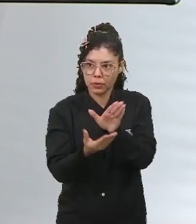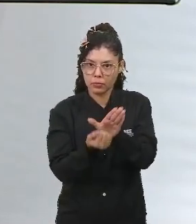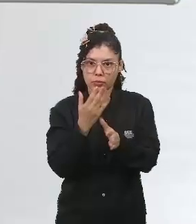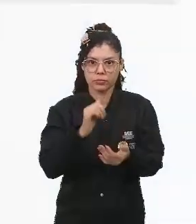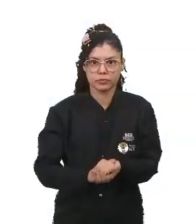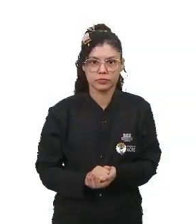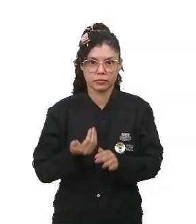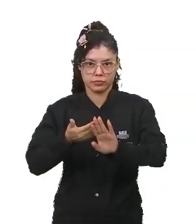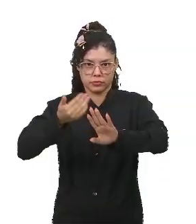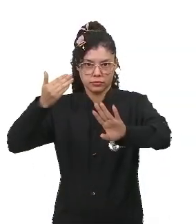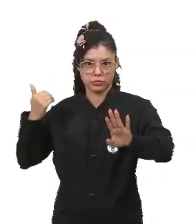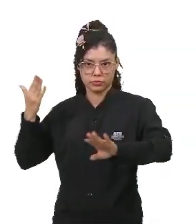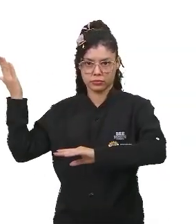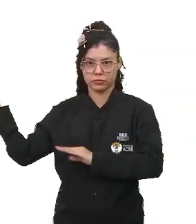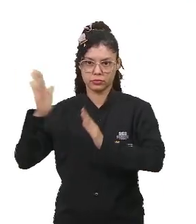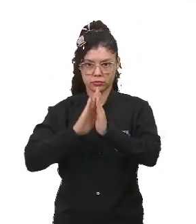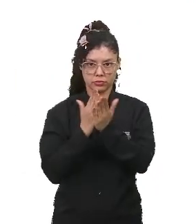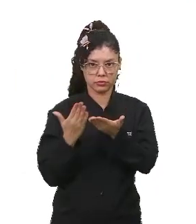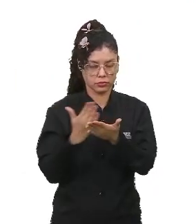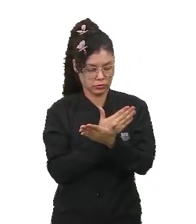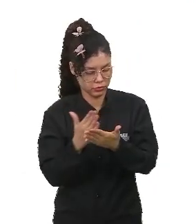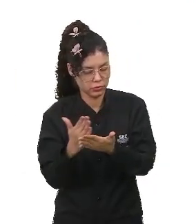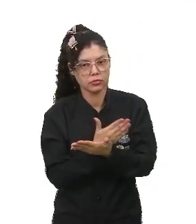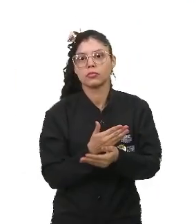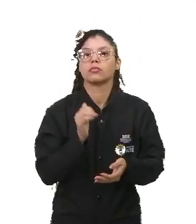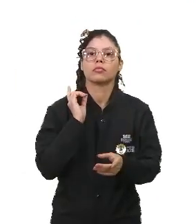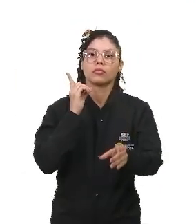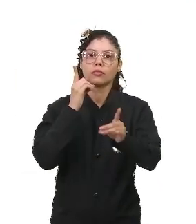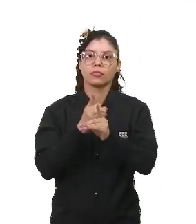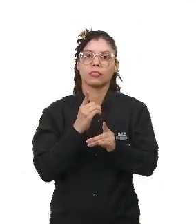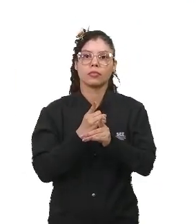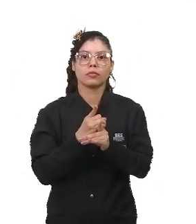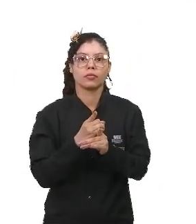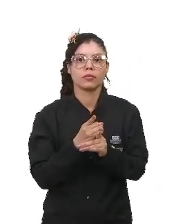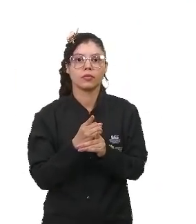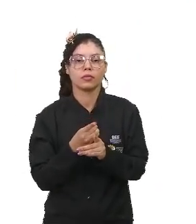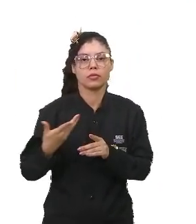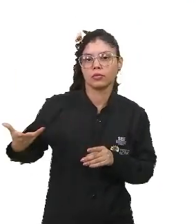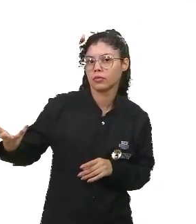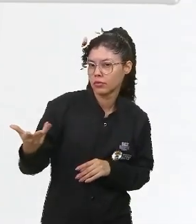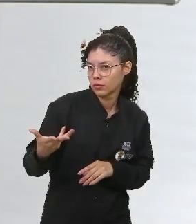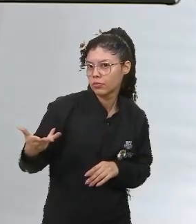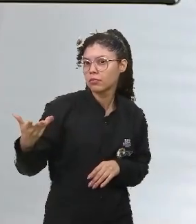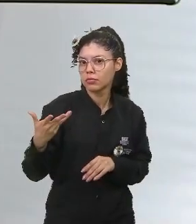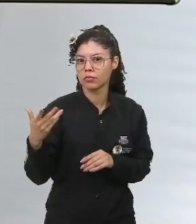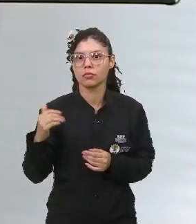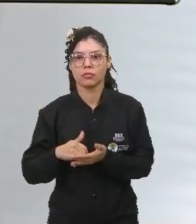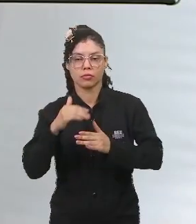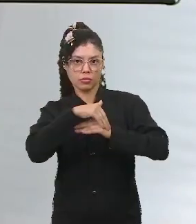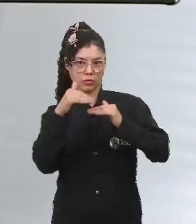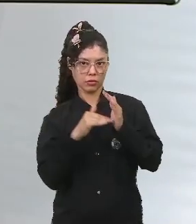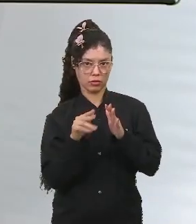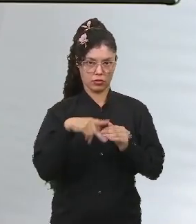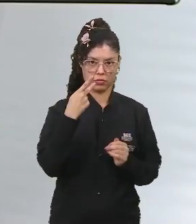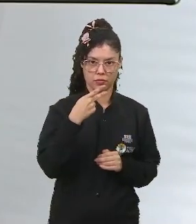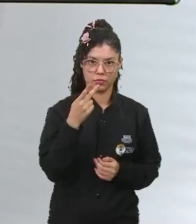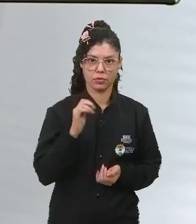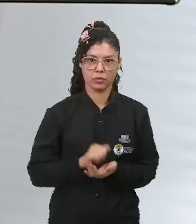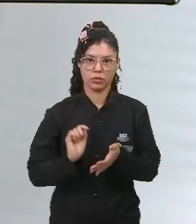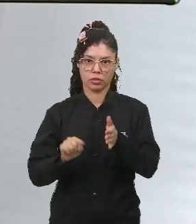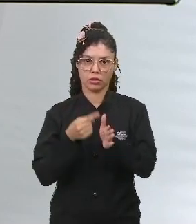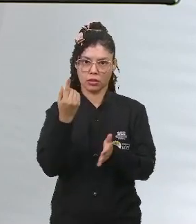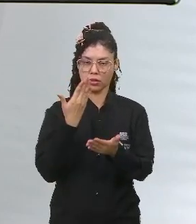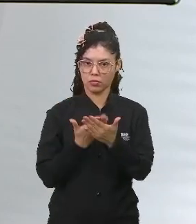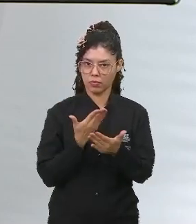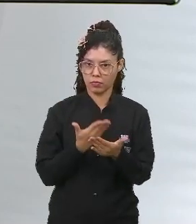Aqui nesse livro, vocês vão encontrar, basicamente, tudo o que nós falamos na primeira